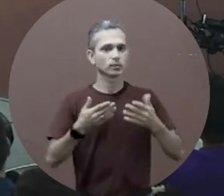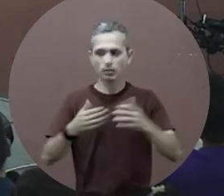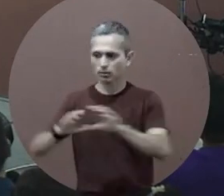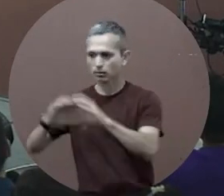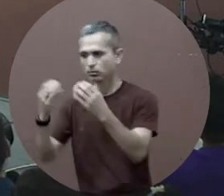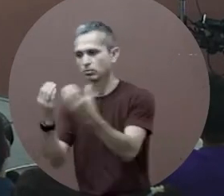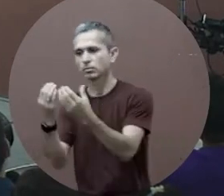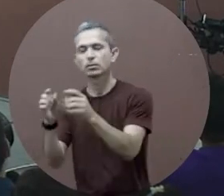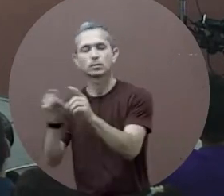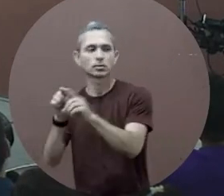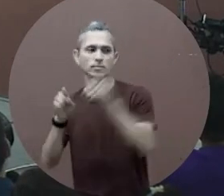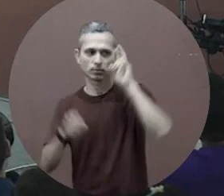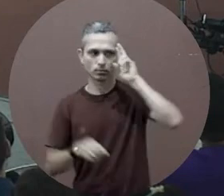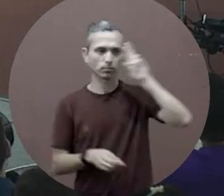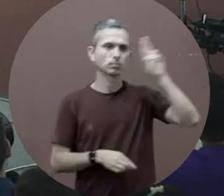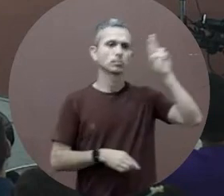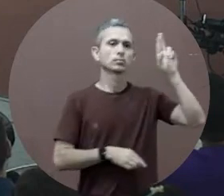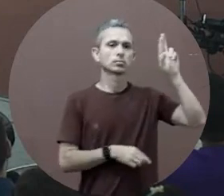ao Senhor.